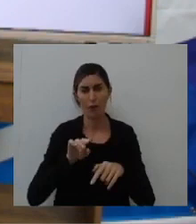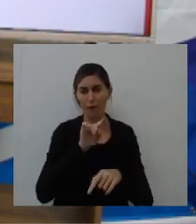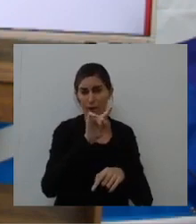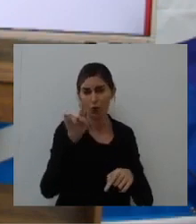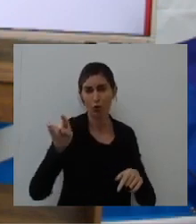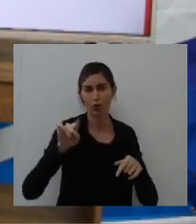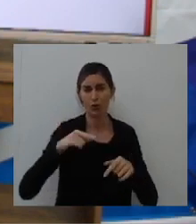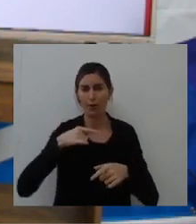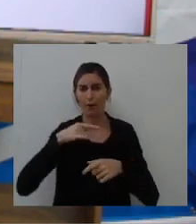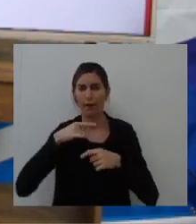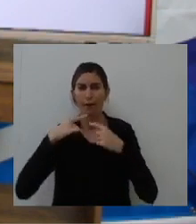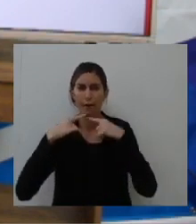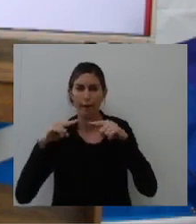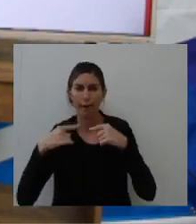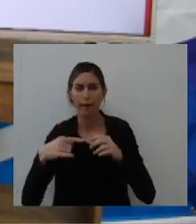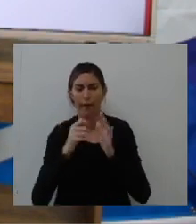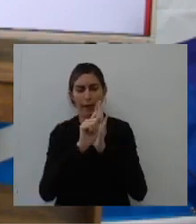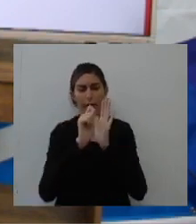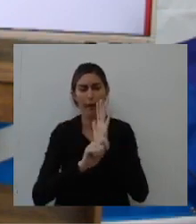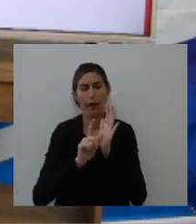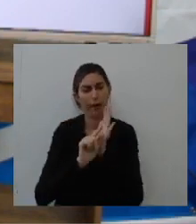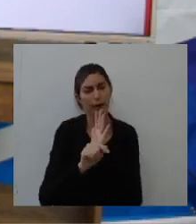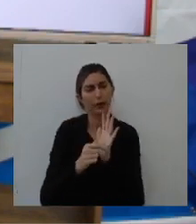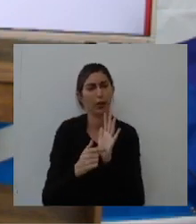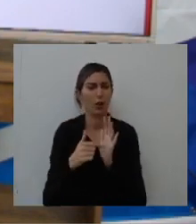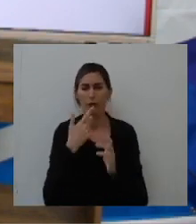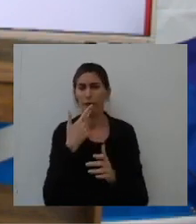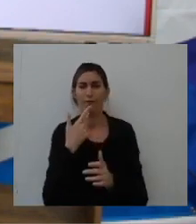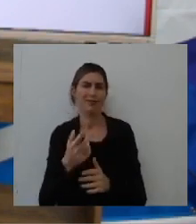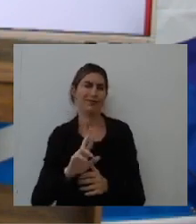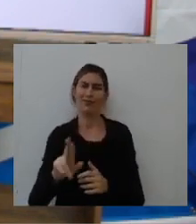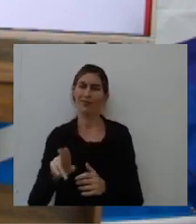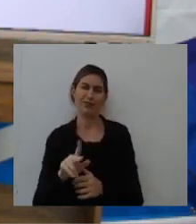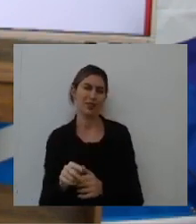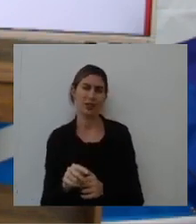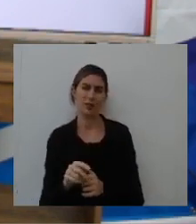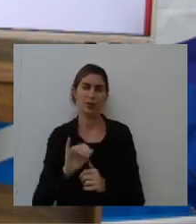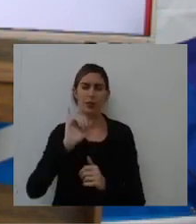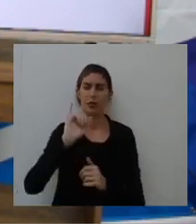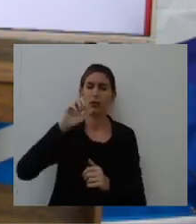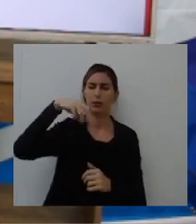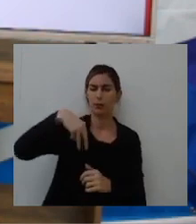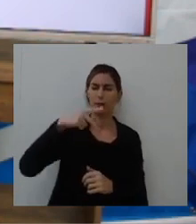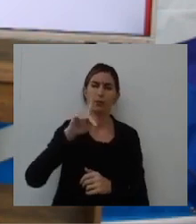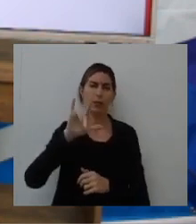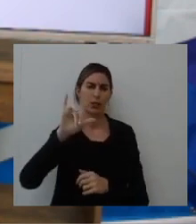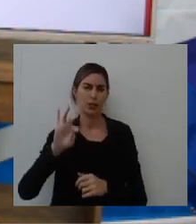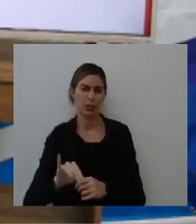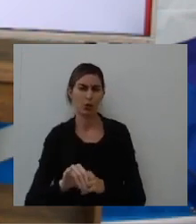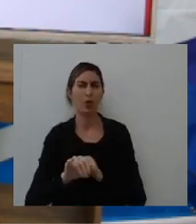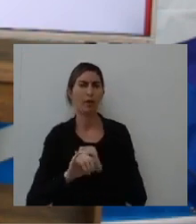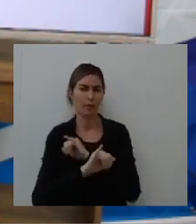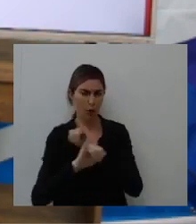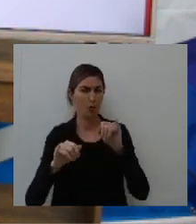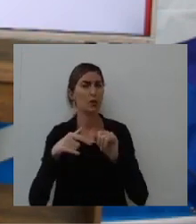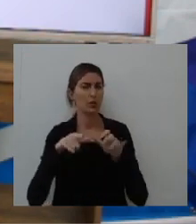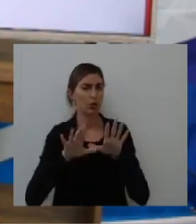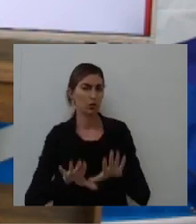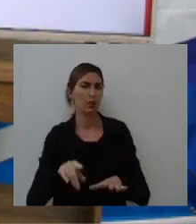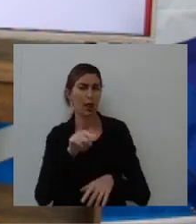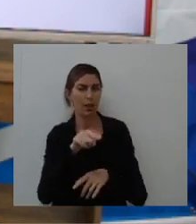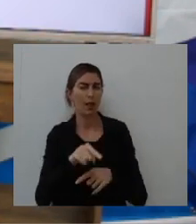está sendo criticado nesse artigo. Ela não disse dessa forma. Então, o implícito, essa informação está lá. Ela